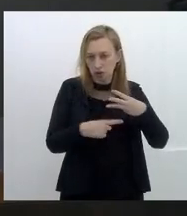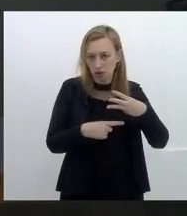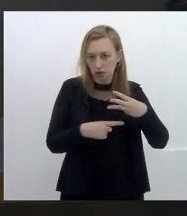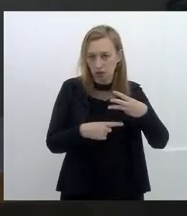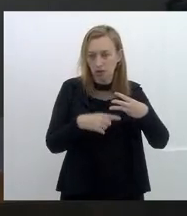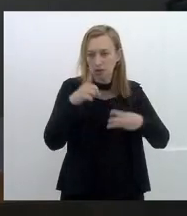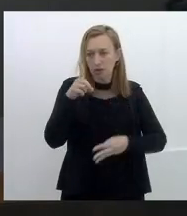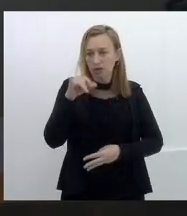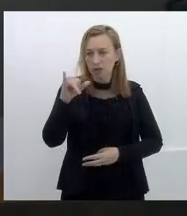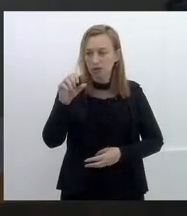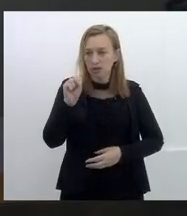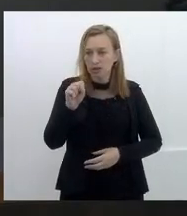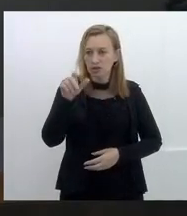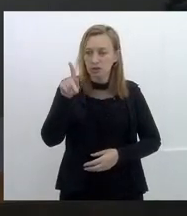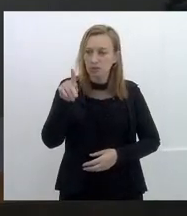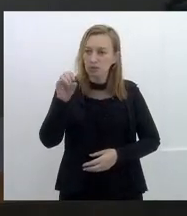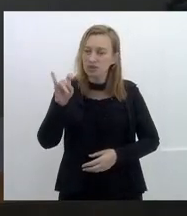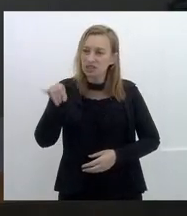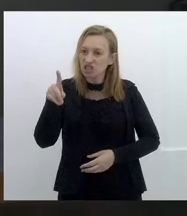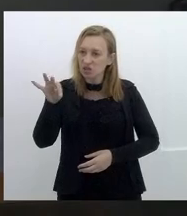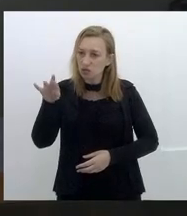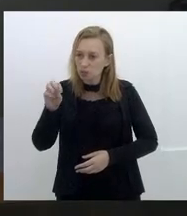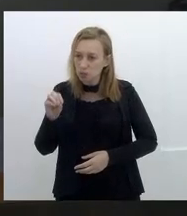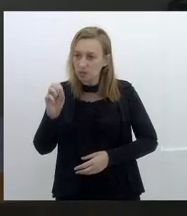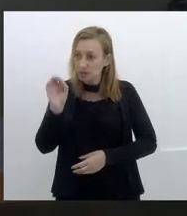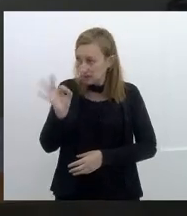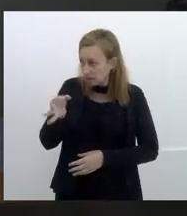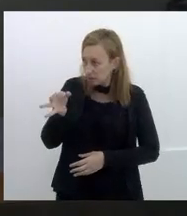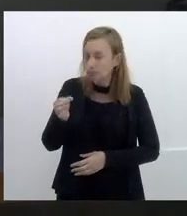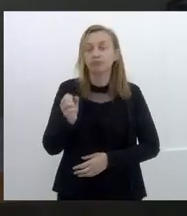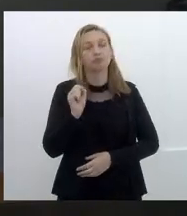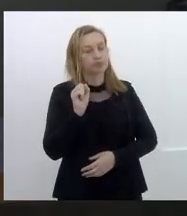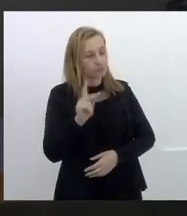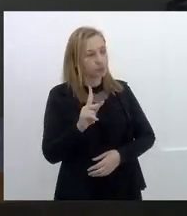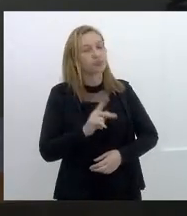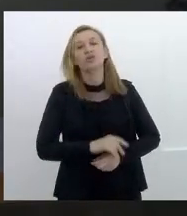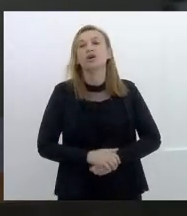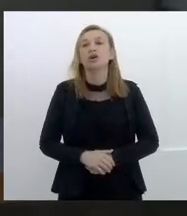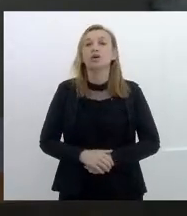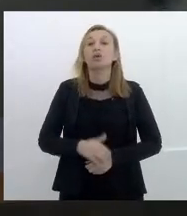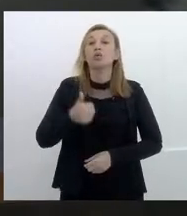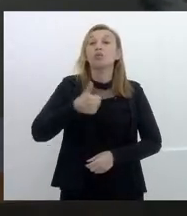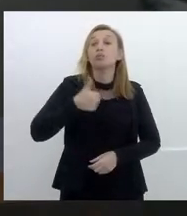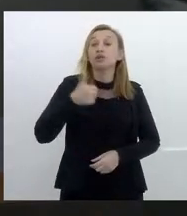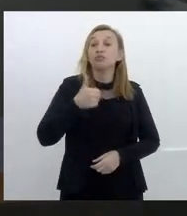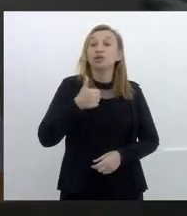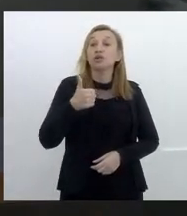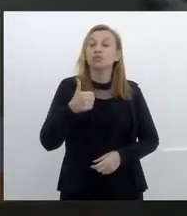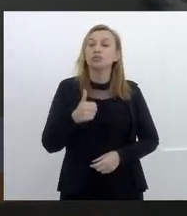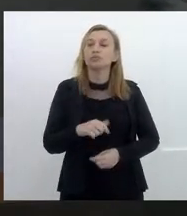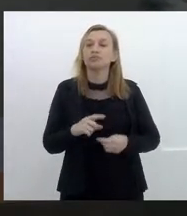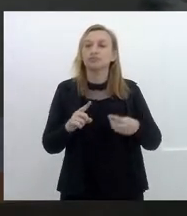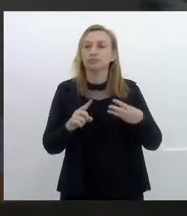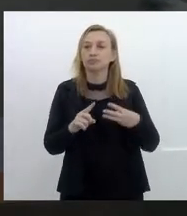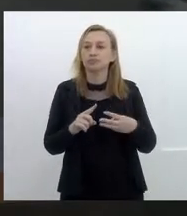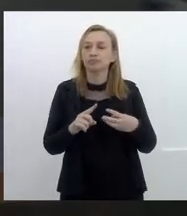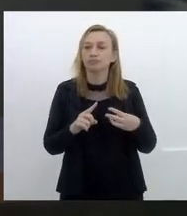certo sim ou não tá tá certa vamos lá o primeiro dispositivo